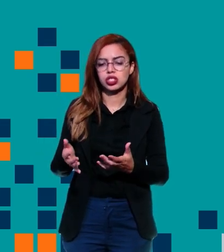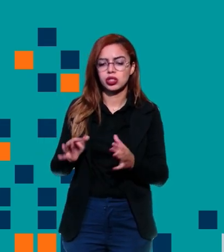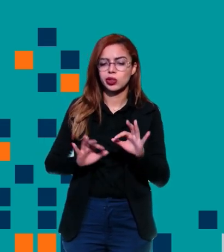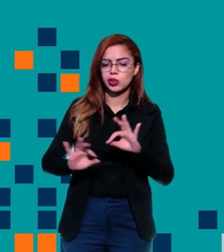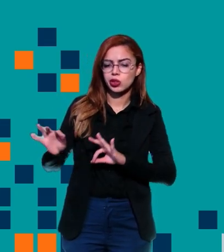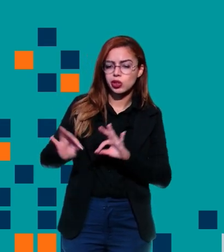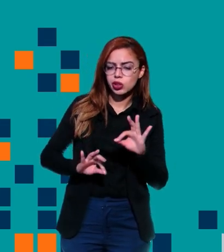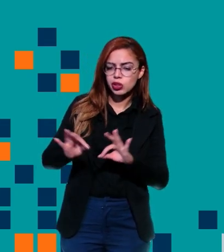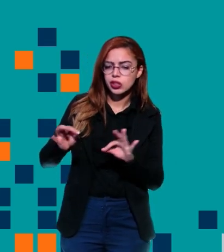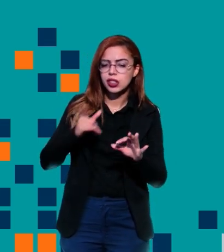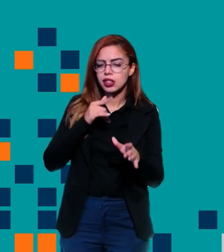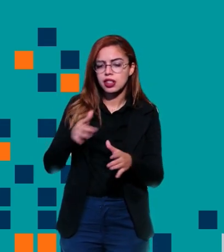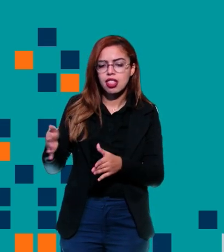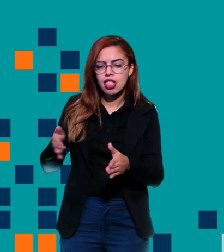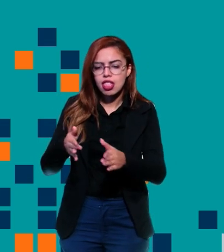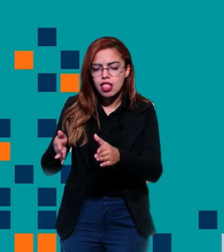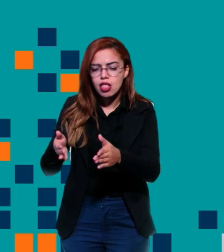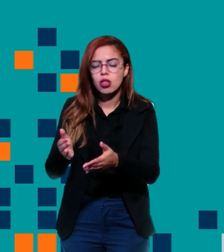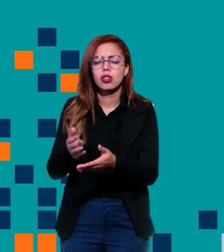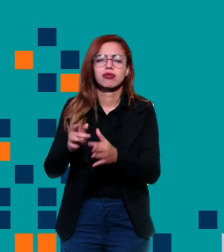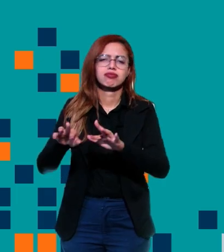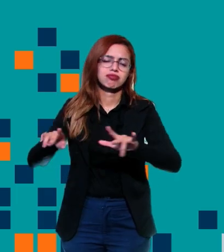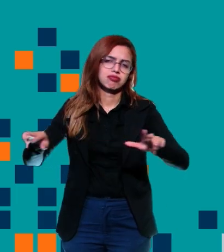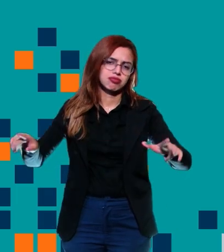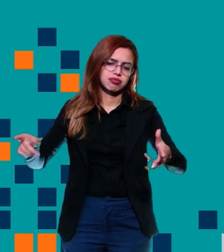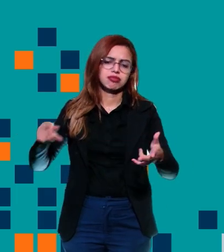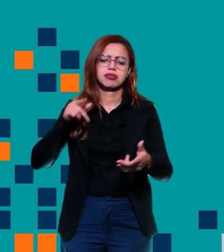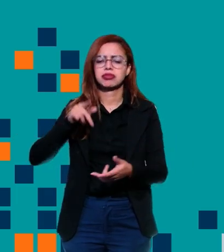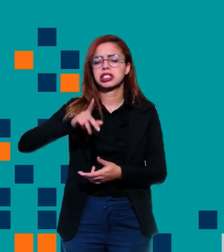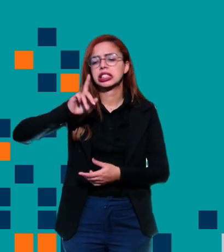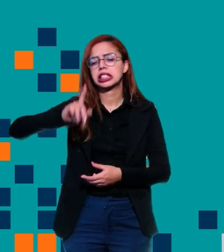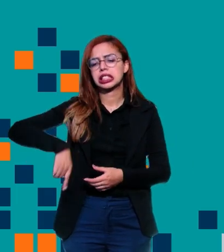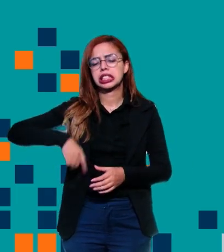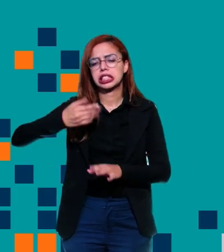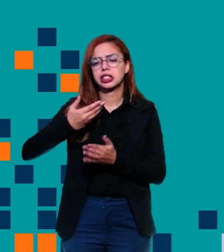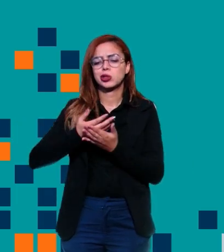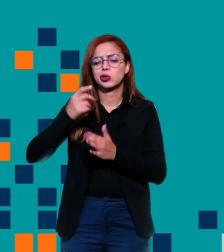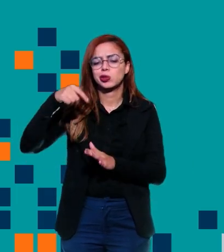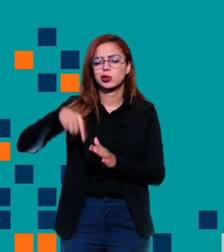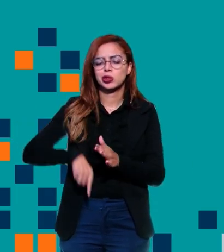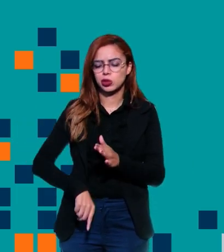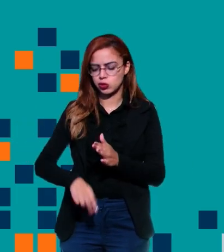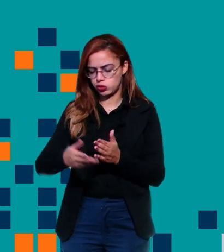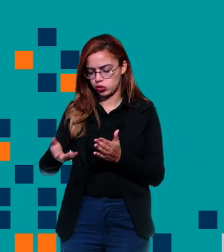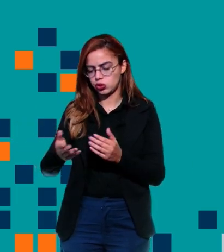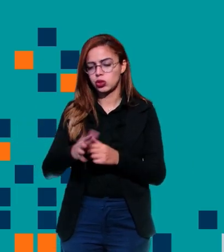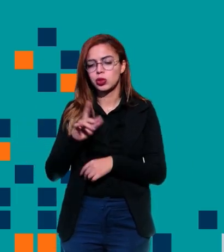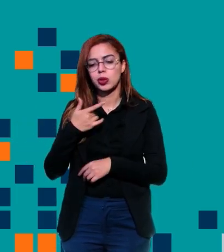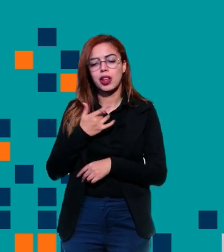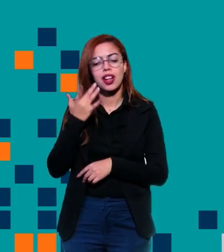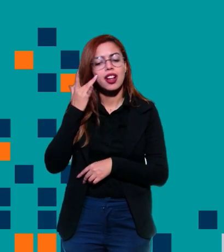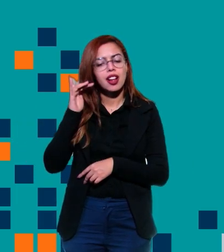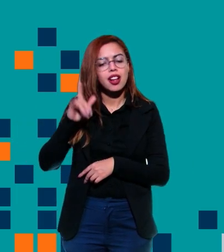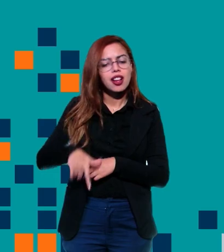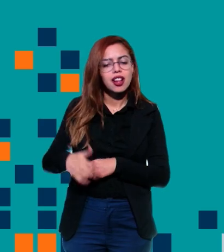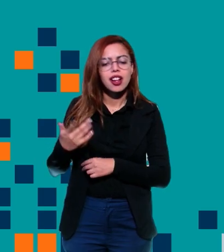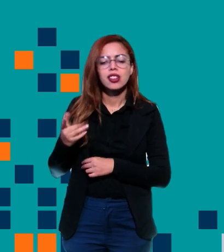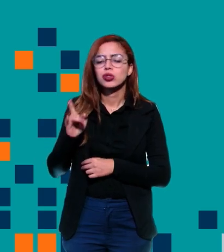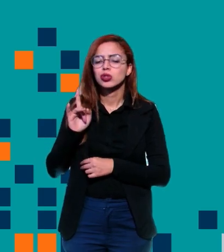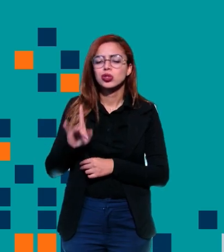organizado pelos rios, enfim, é um estudo muito profundo, assim, né? A gente acha que é